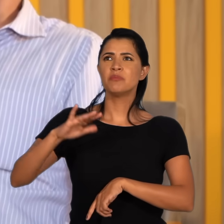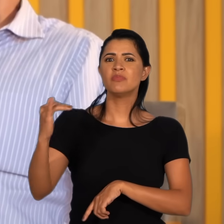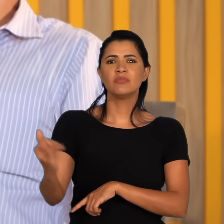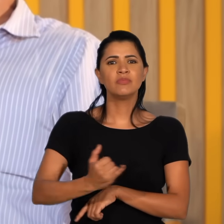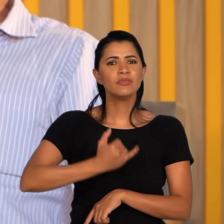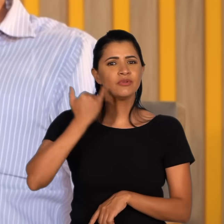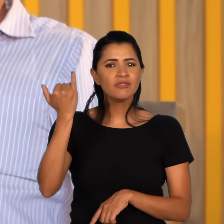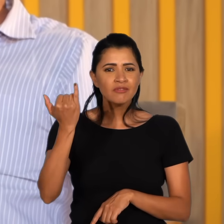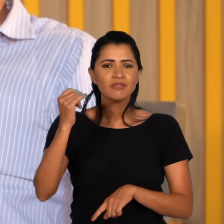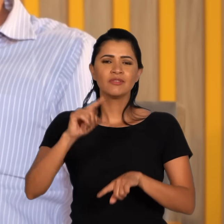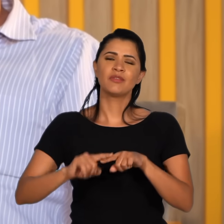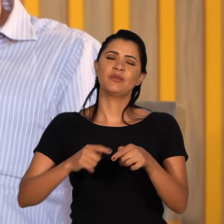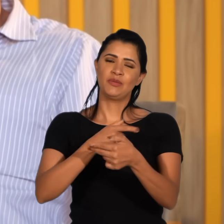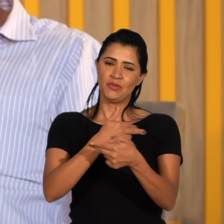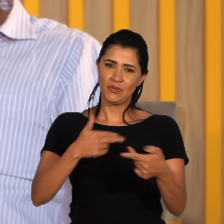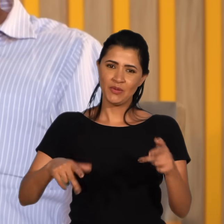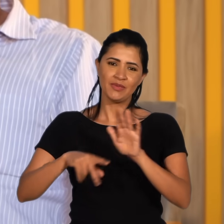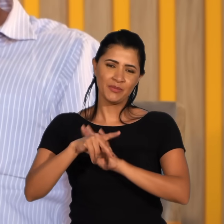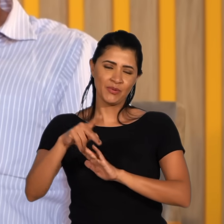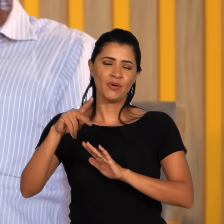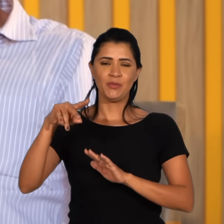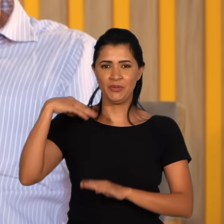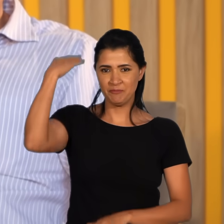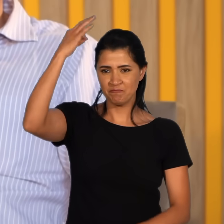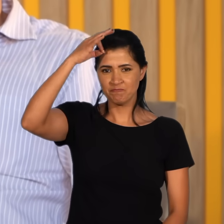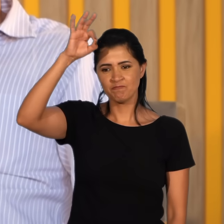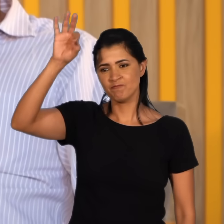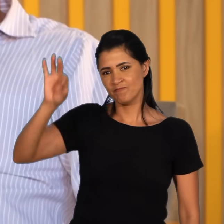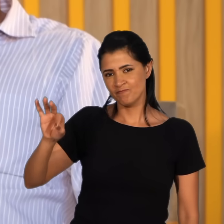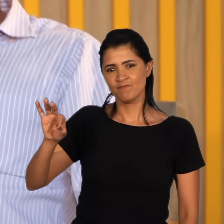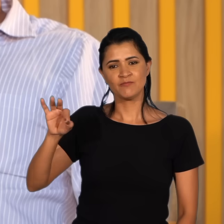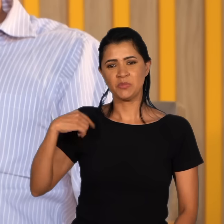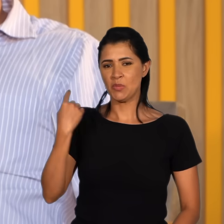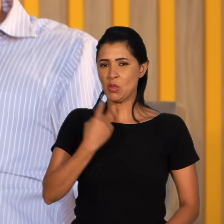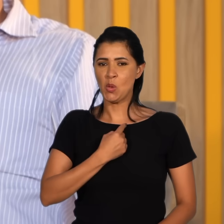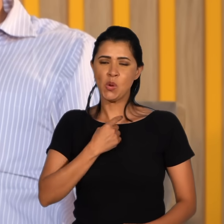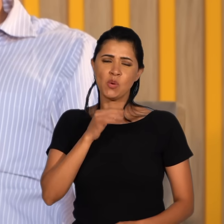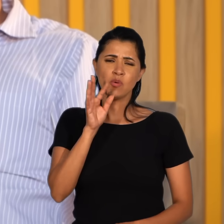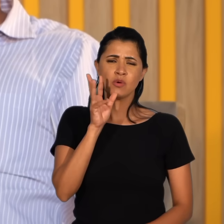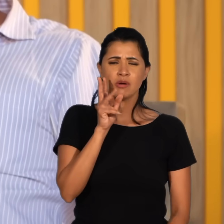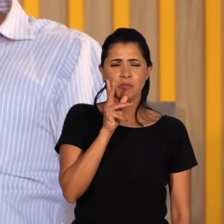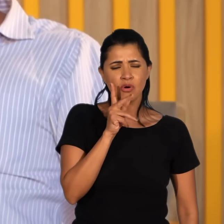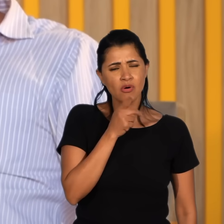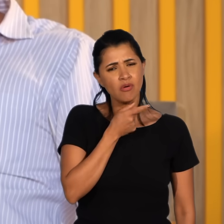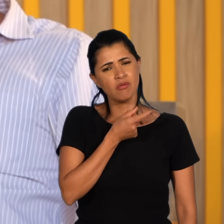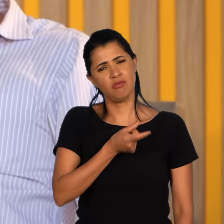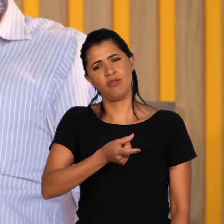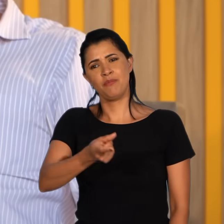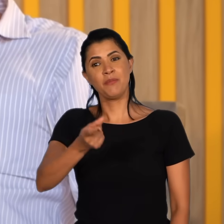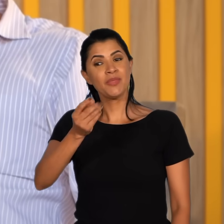mais importante são coisas da da natureza Divina que nós ainda demoraremos uma